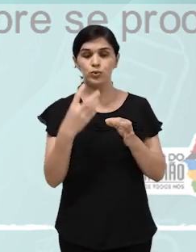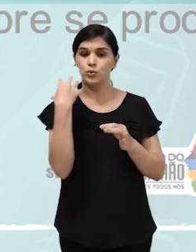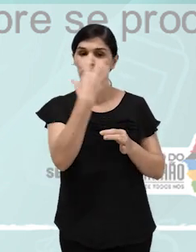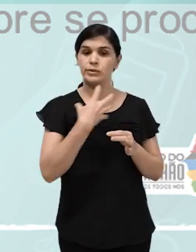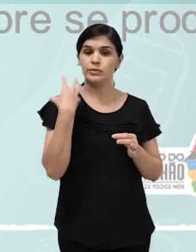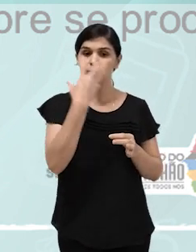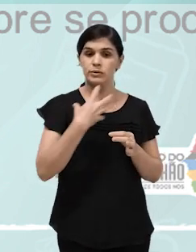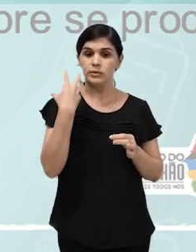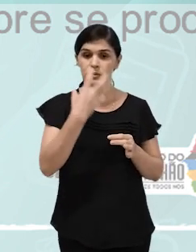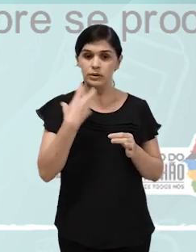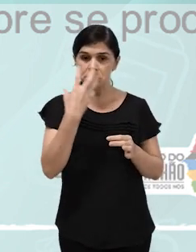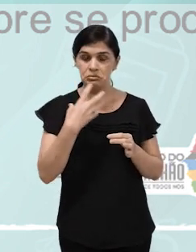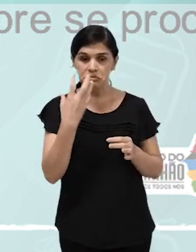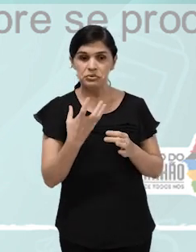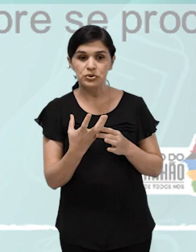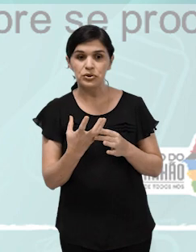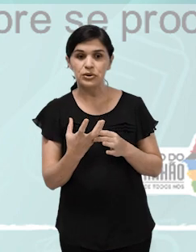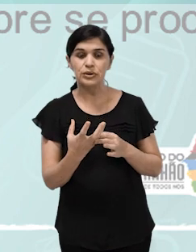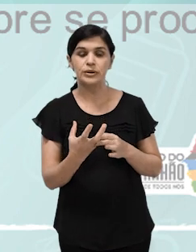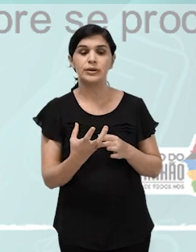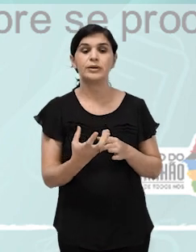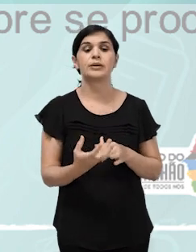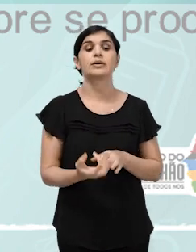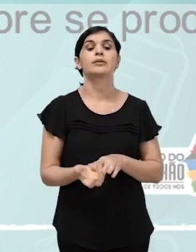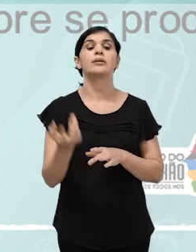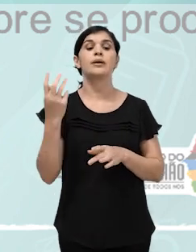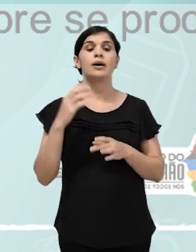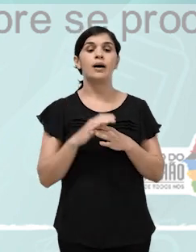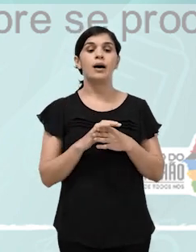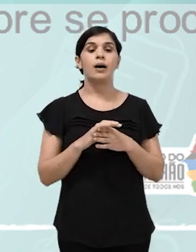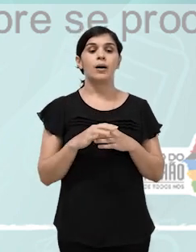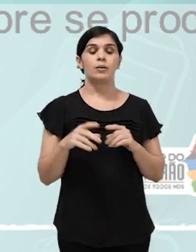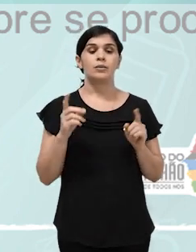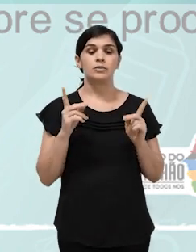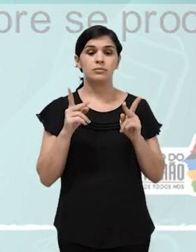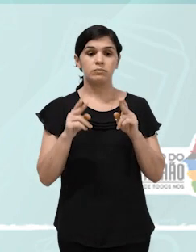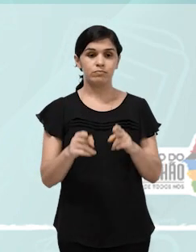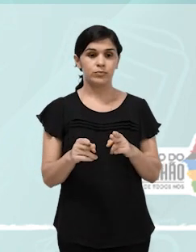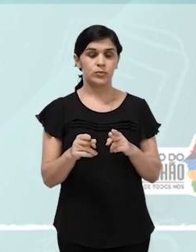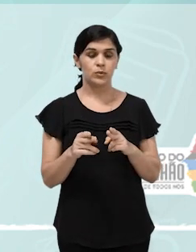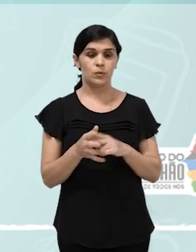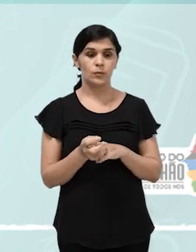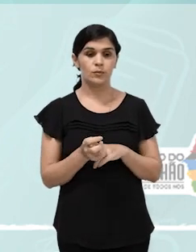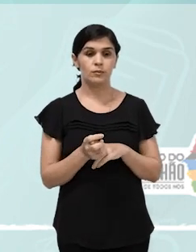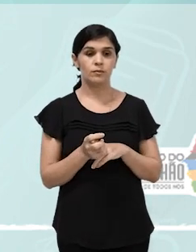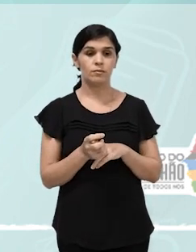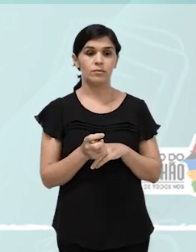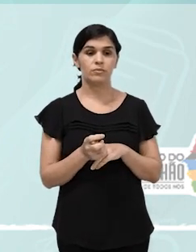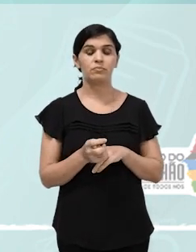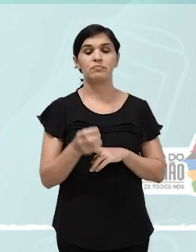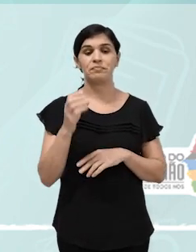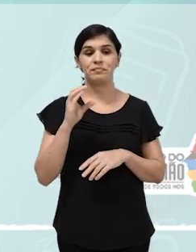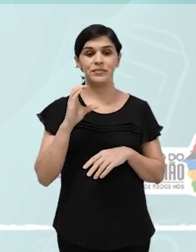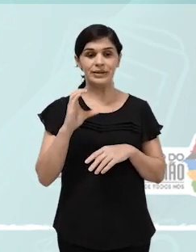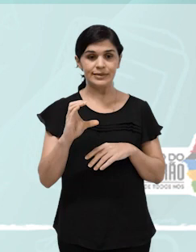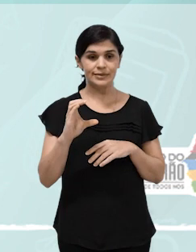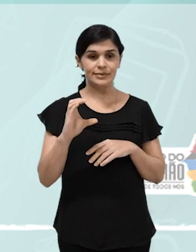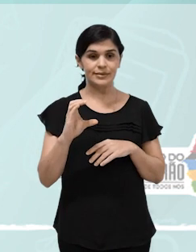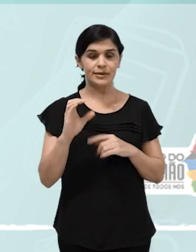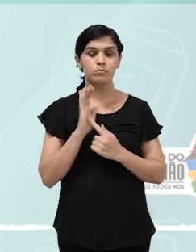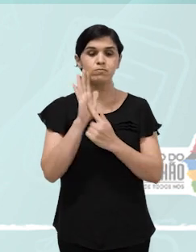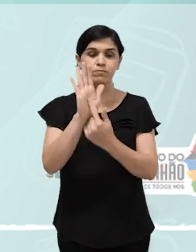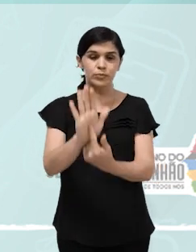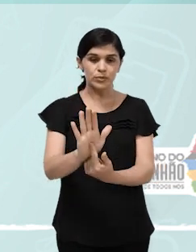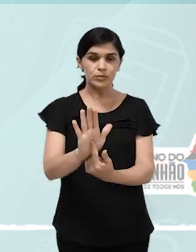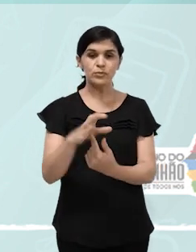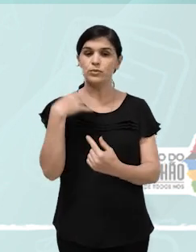de dísticos em que sempre se procura dizer a mesma coisa, apresentar as cantigas nas festas da